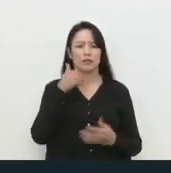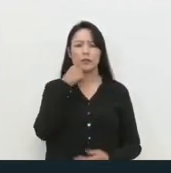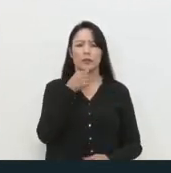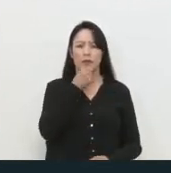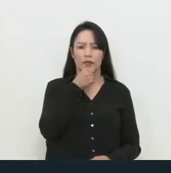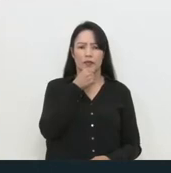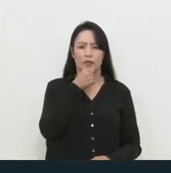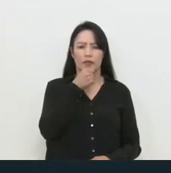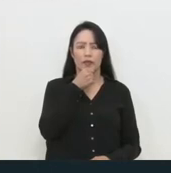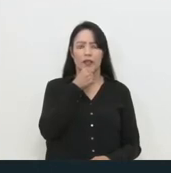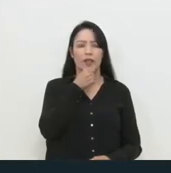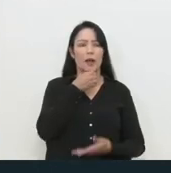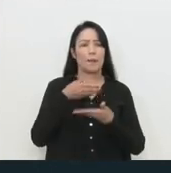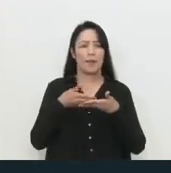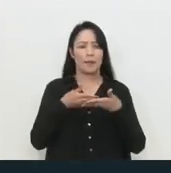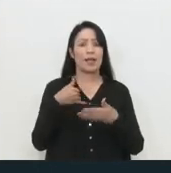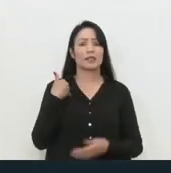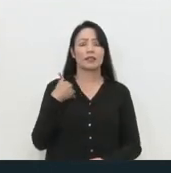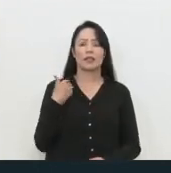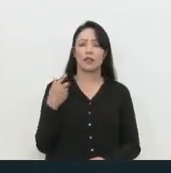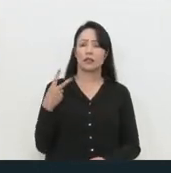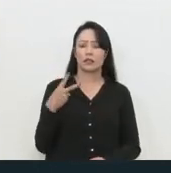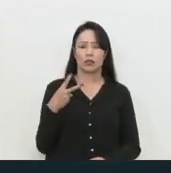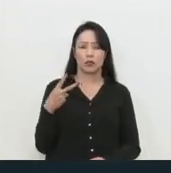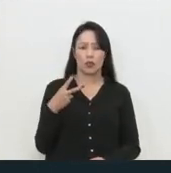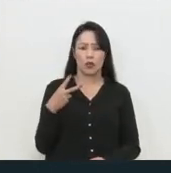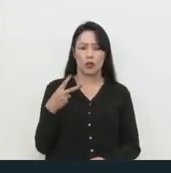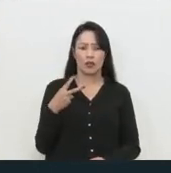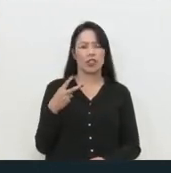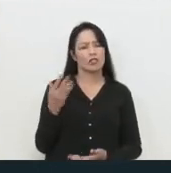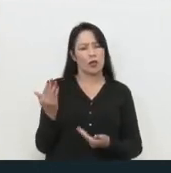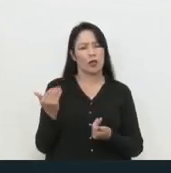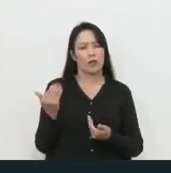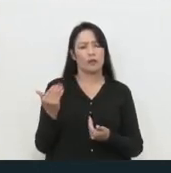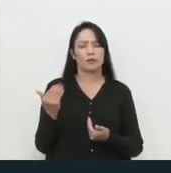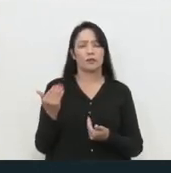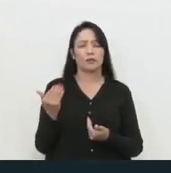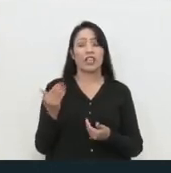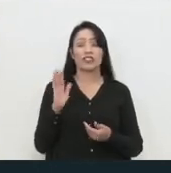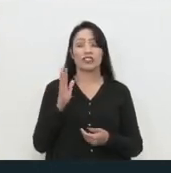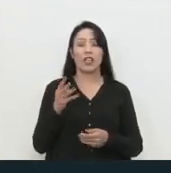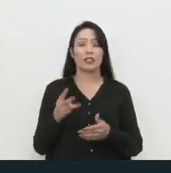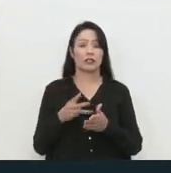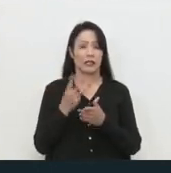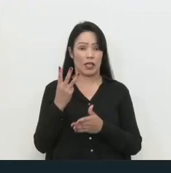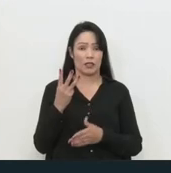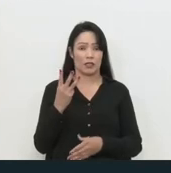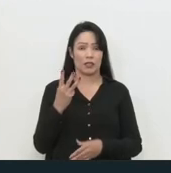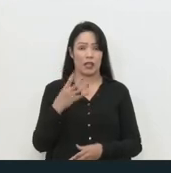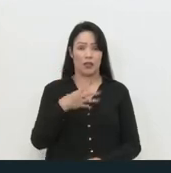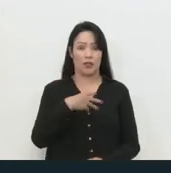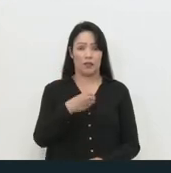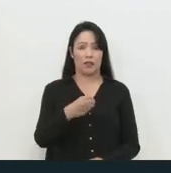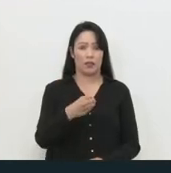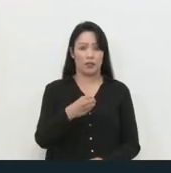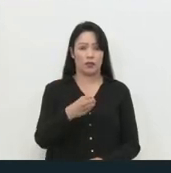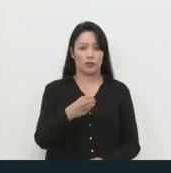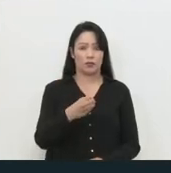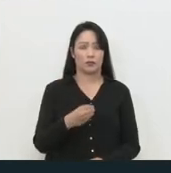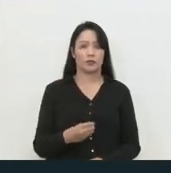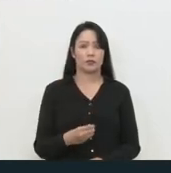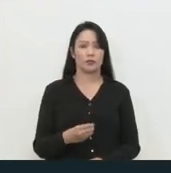Ela tem 22 anos de idade essa criança Já é a terceira criança dela e